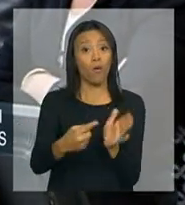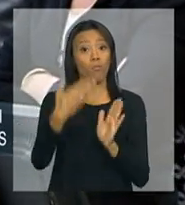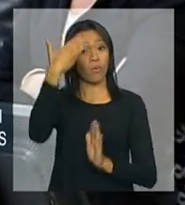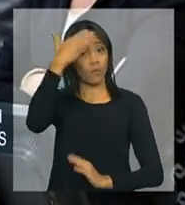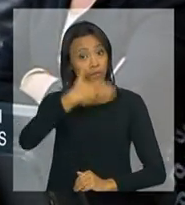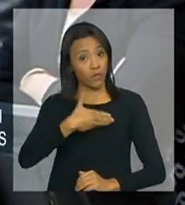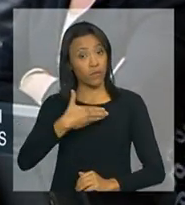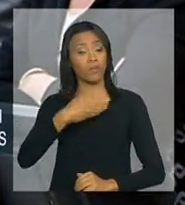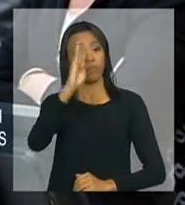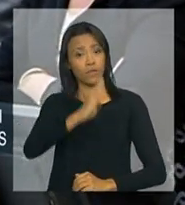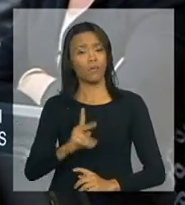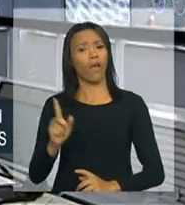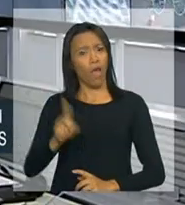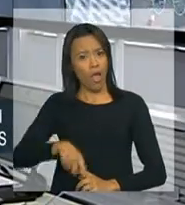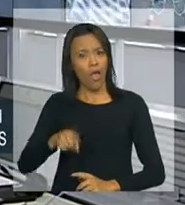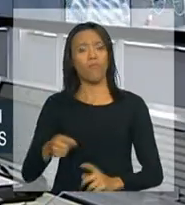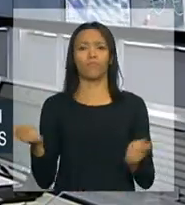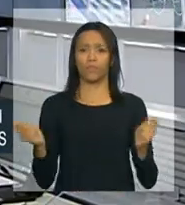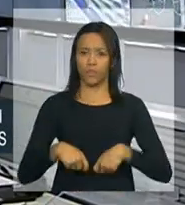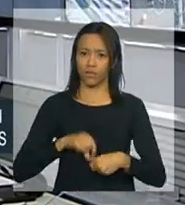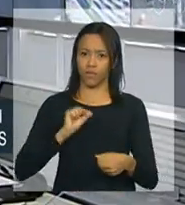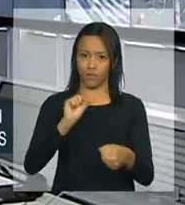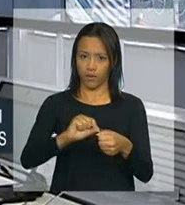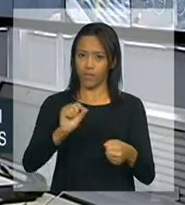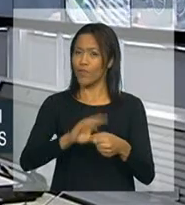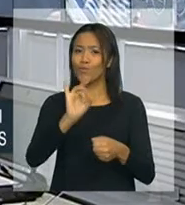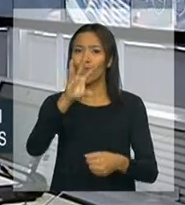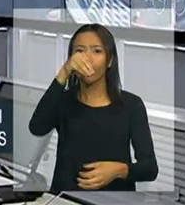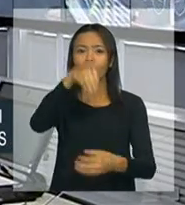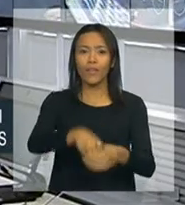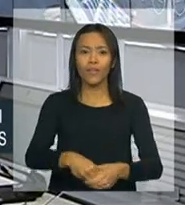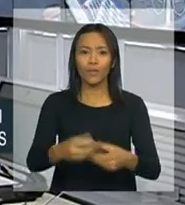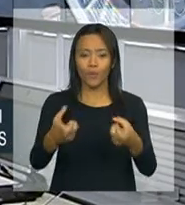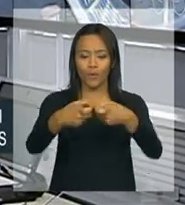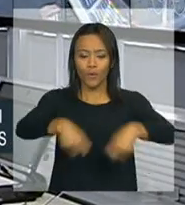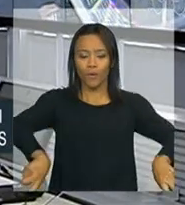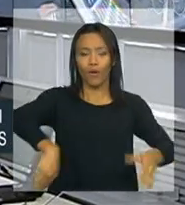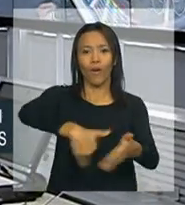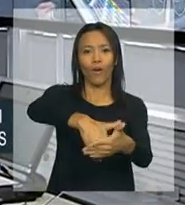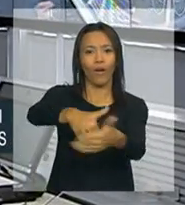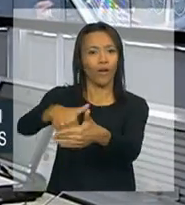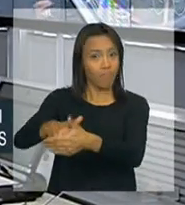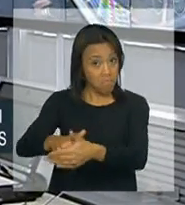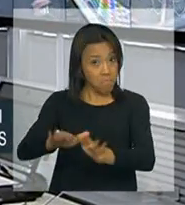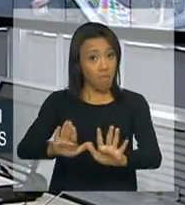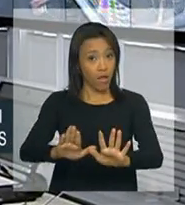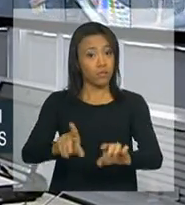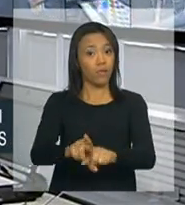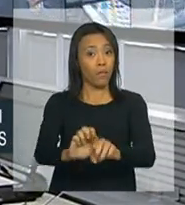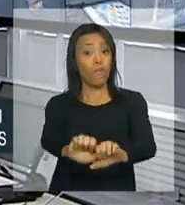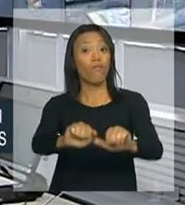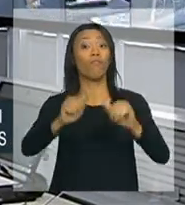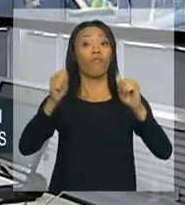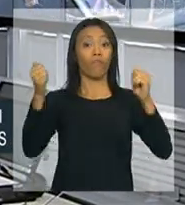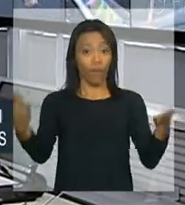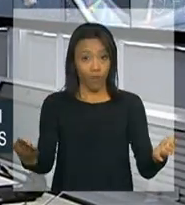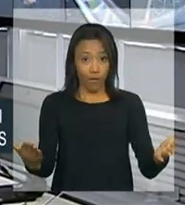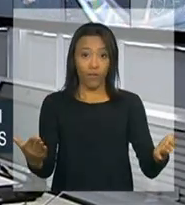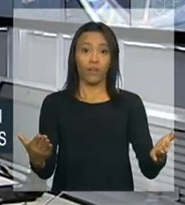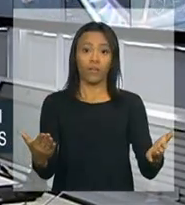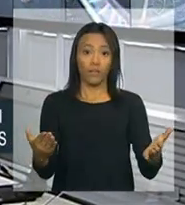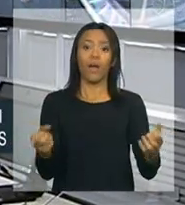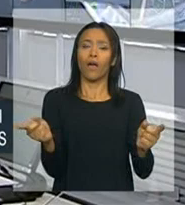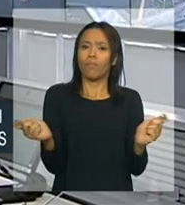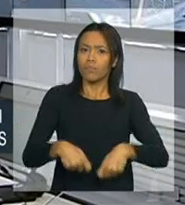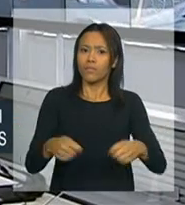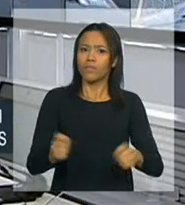de fazer, não só dentro do campo de futebol, mas fora dele, uma Copa das Confederações, uma